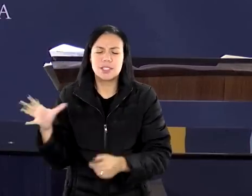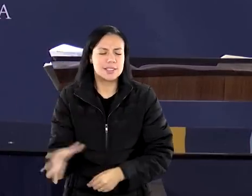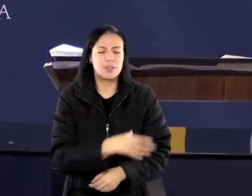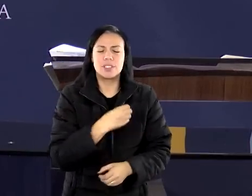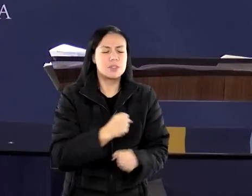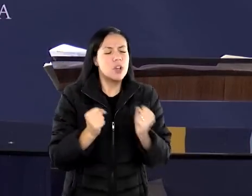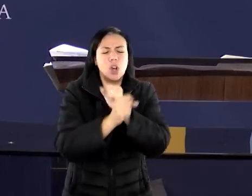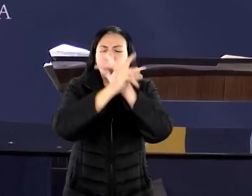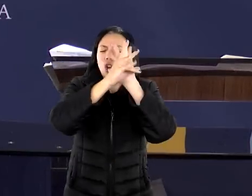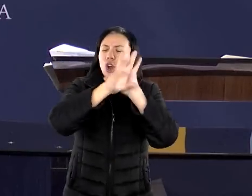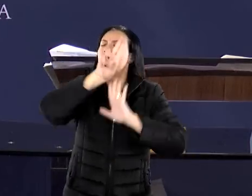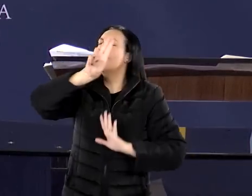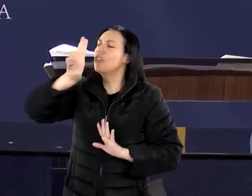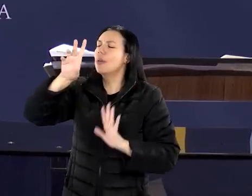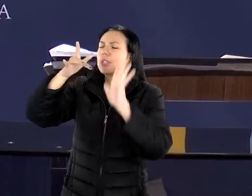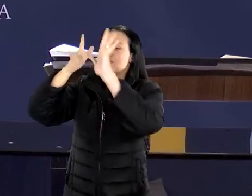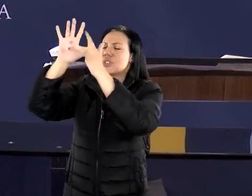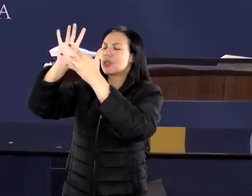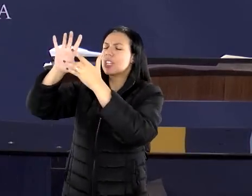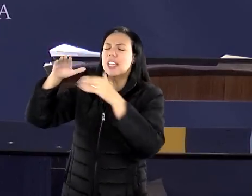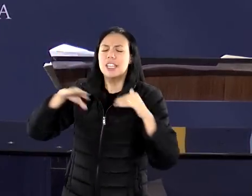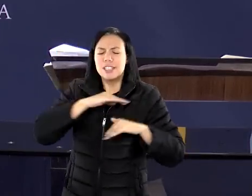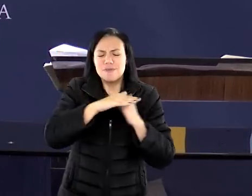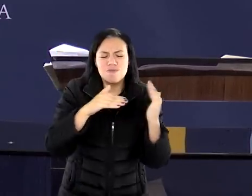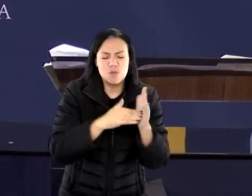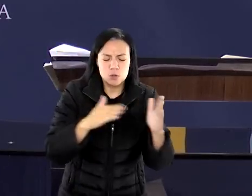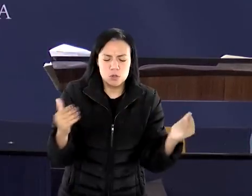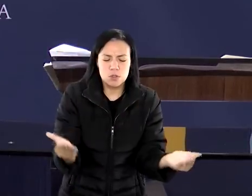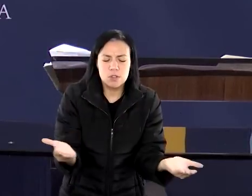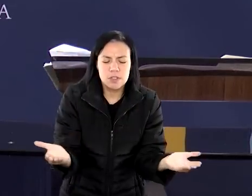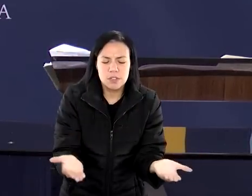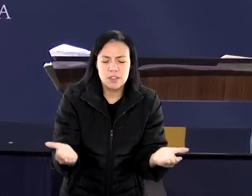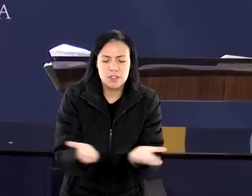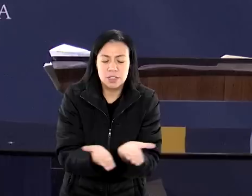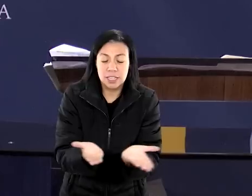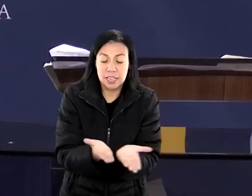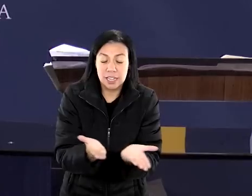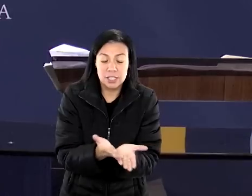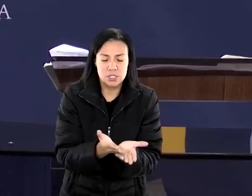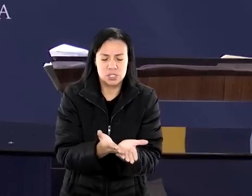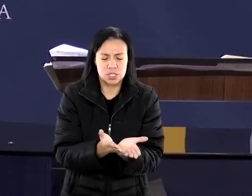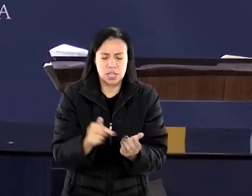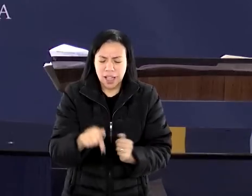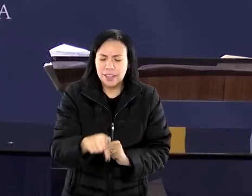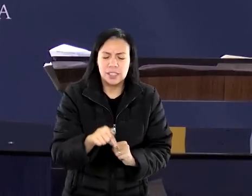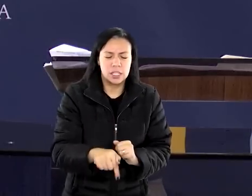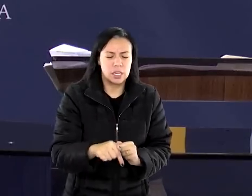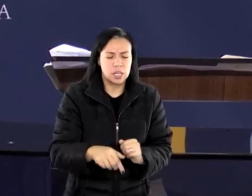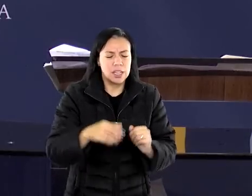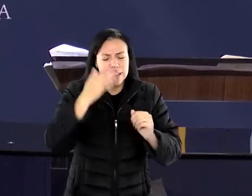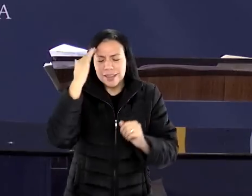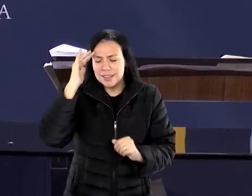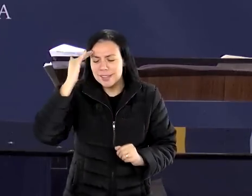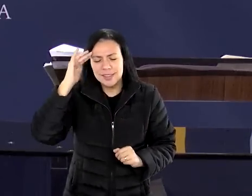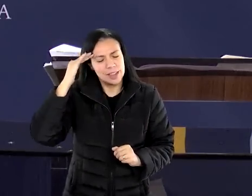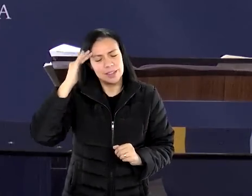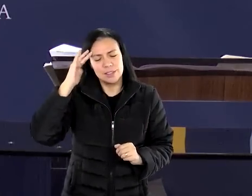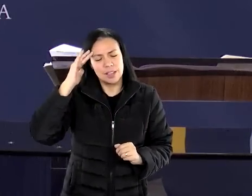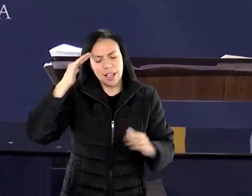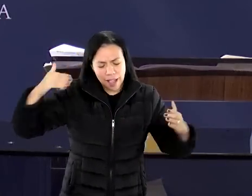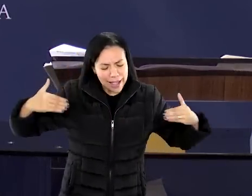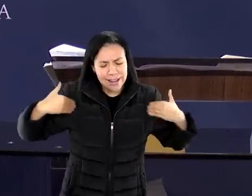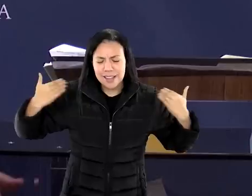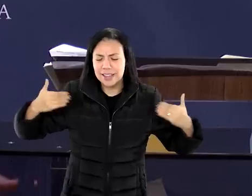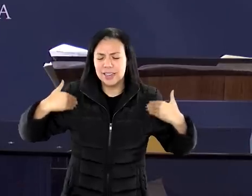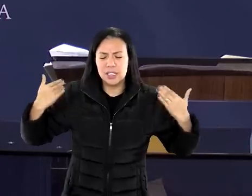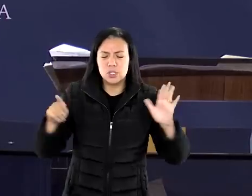seja o Teu nome. Que cada crente aqui possa compreender a profundidade, a riqueza, o privilégio, a